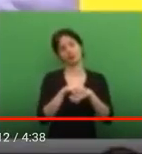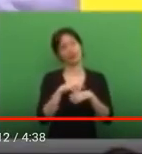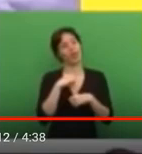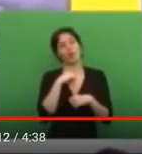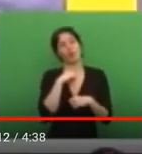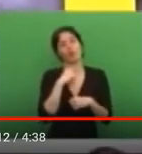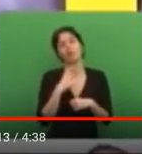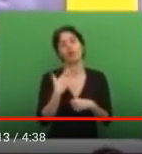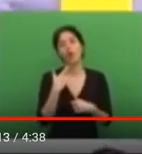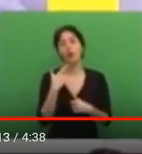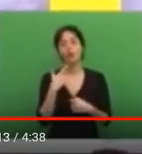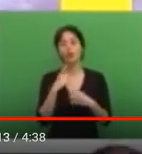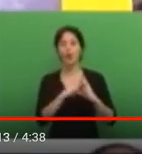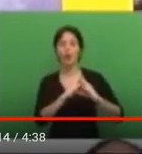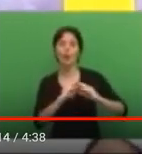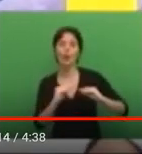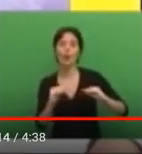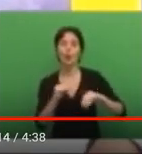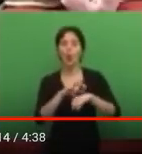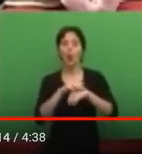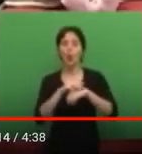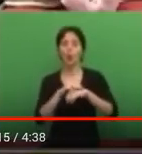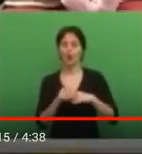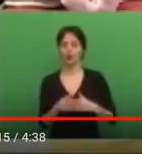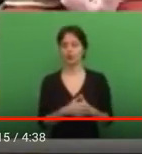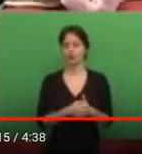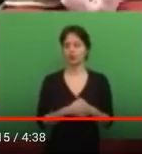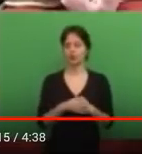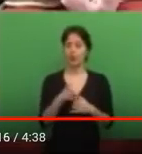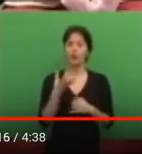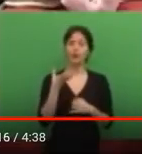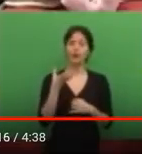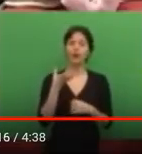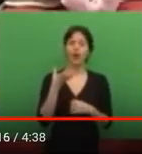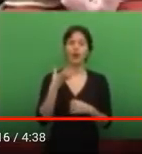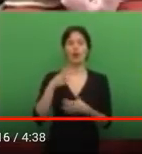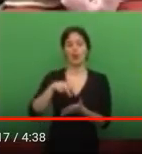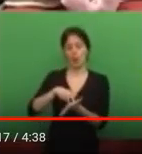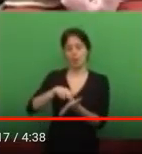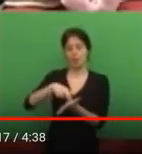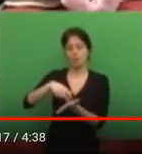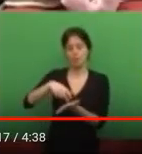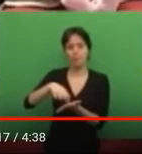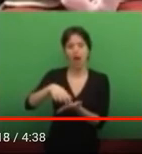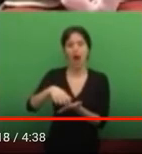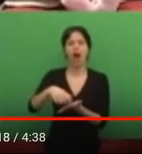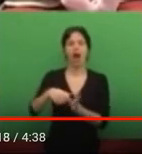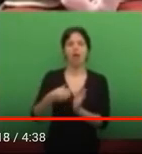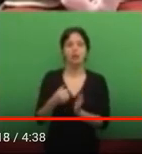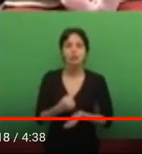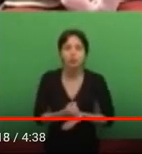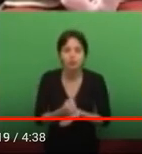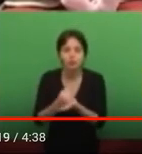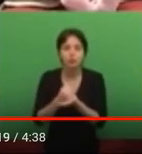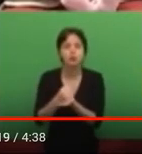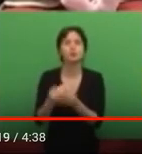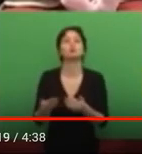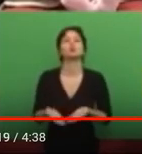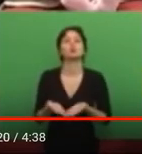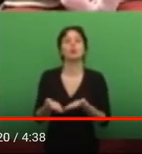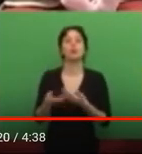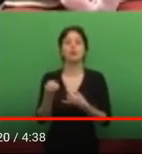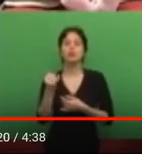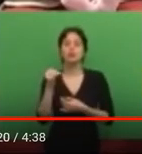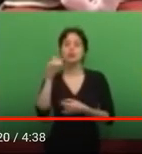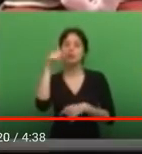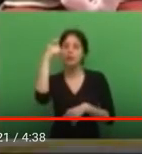infelizmente, a doença ainda não tem cura. Meu foco mesmo é trabalhar o que a criança tem de melhor. Por exemplo, se a criança tem a marcha, a gente trabalha a marcha. Se a criança